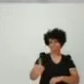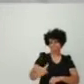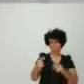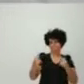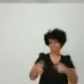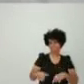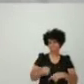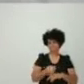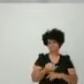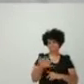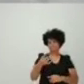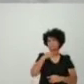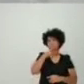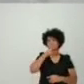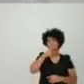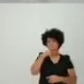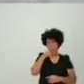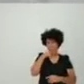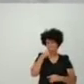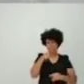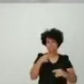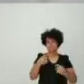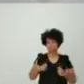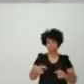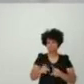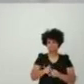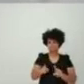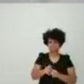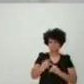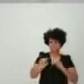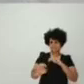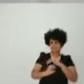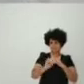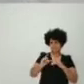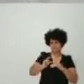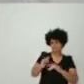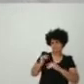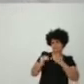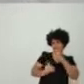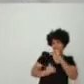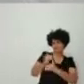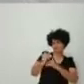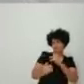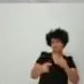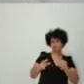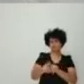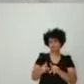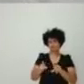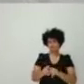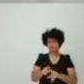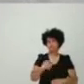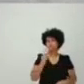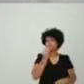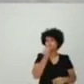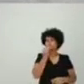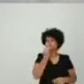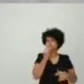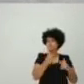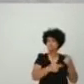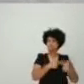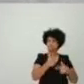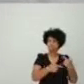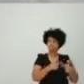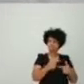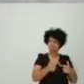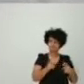as dúvidas e uma empresa que traz desenvolvimento oportunidades de trabalho que continua